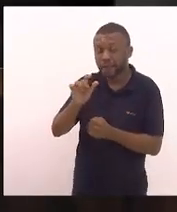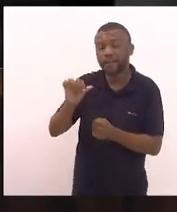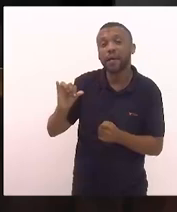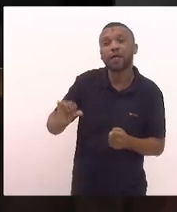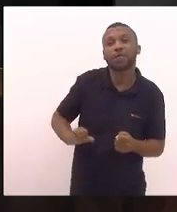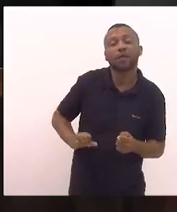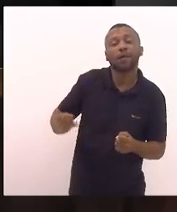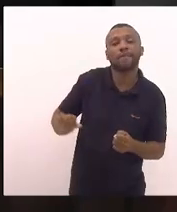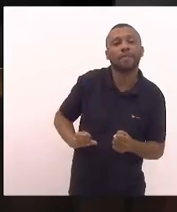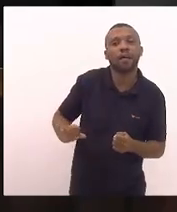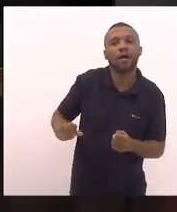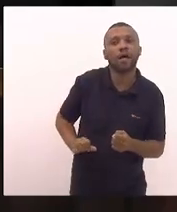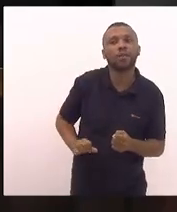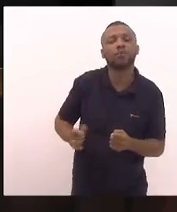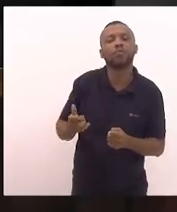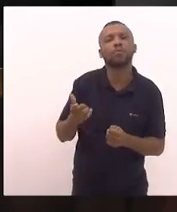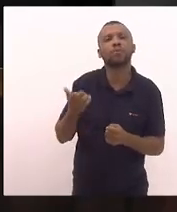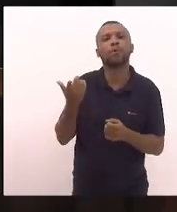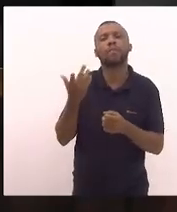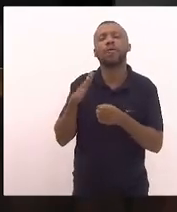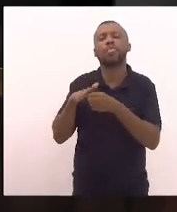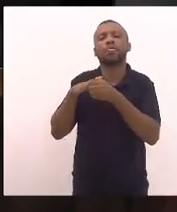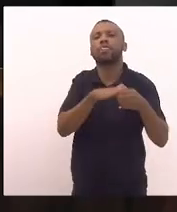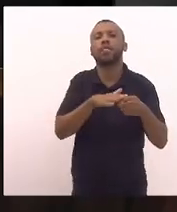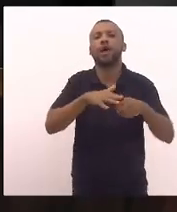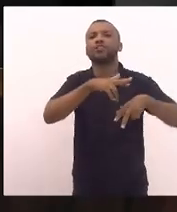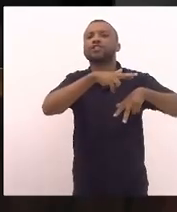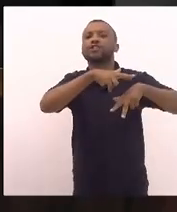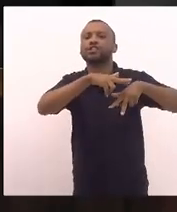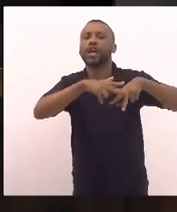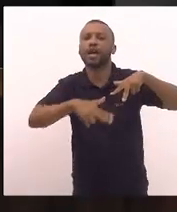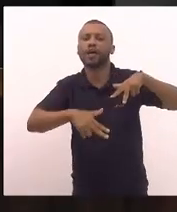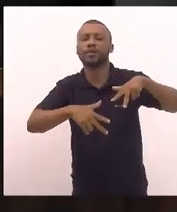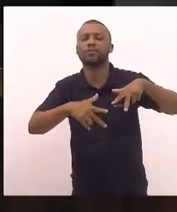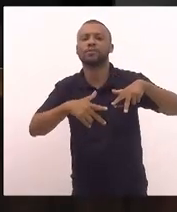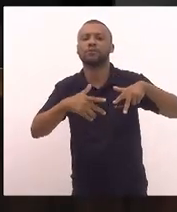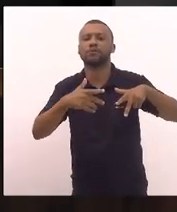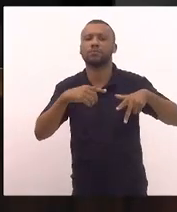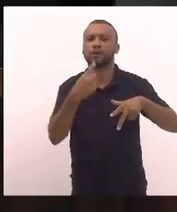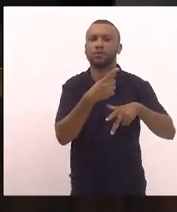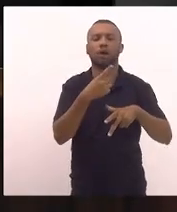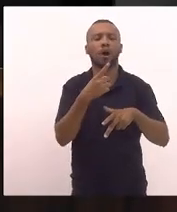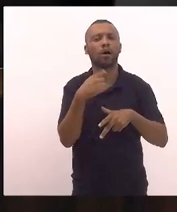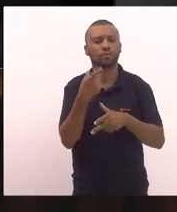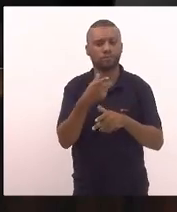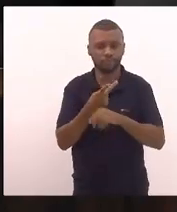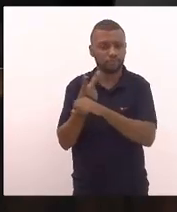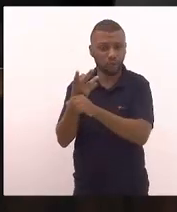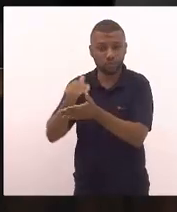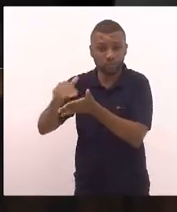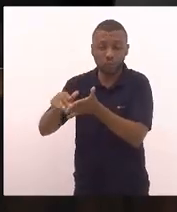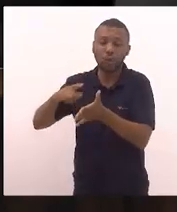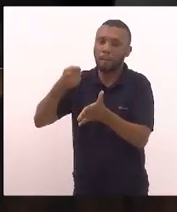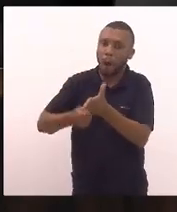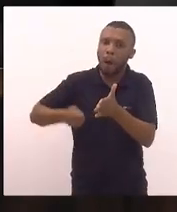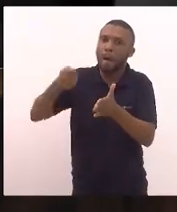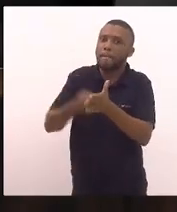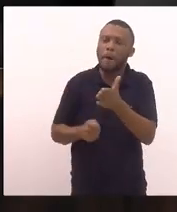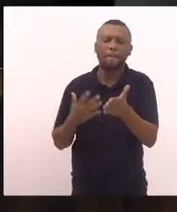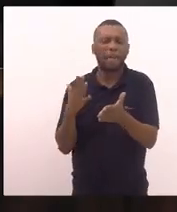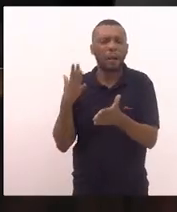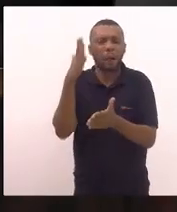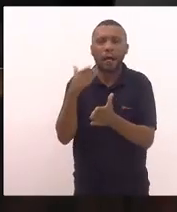sofrendo uma perseguição de gênero e nós fomos, nosso gabinete foi acionado e a gente lutou até o último